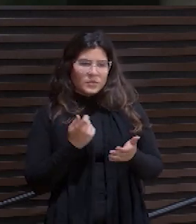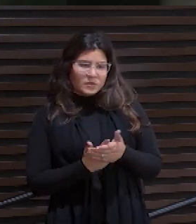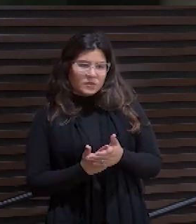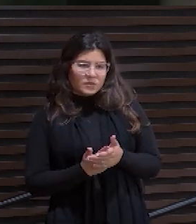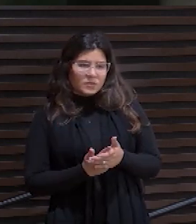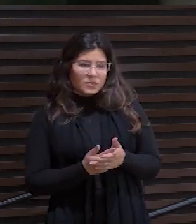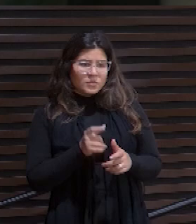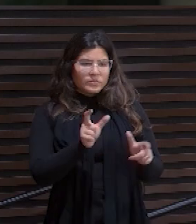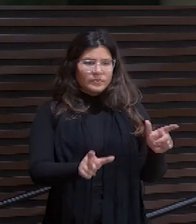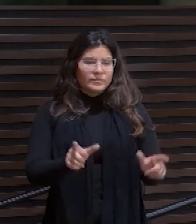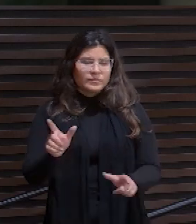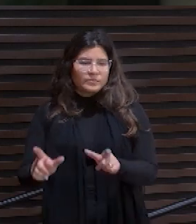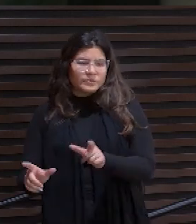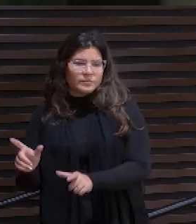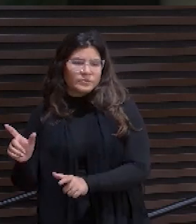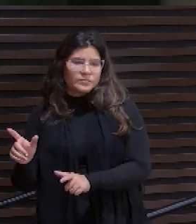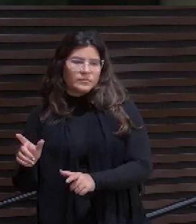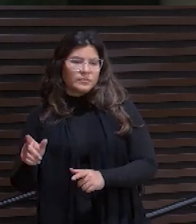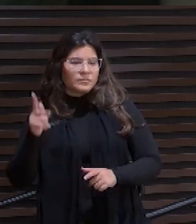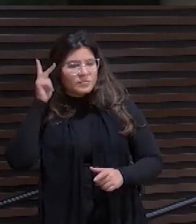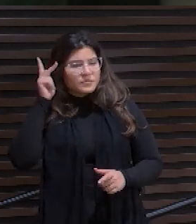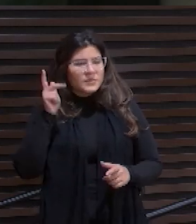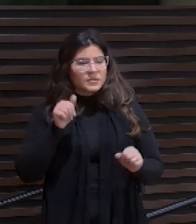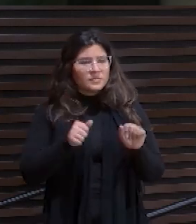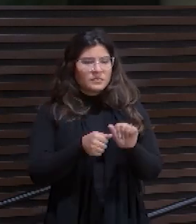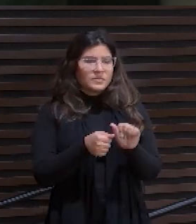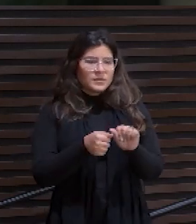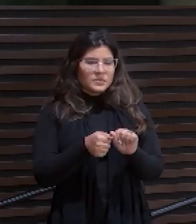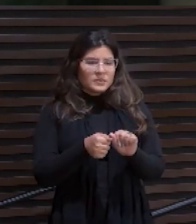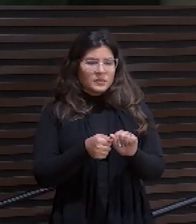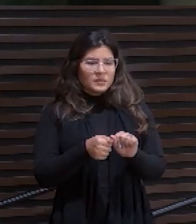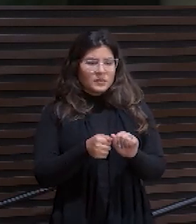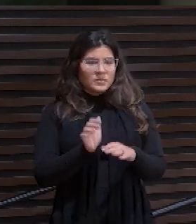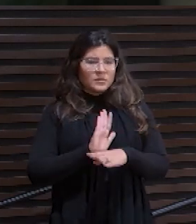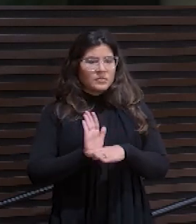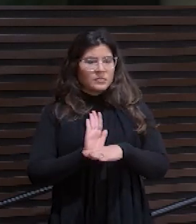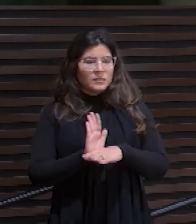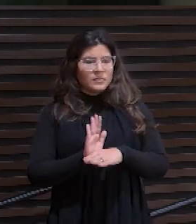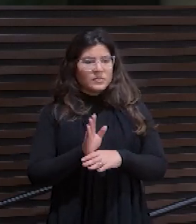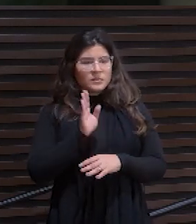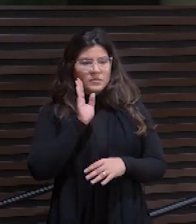fake, que ele estava salvando crianças no meio da enchente?